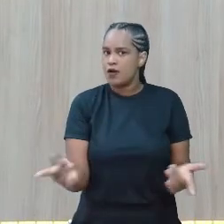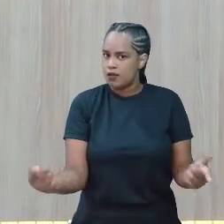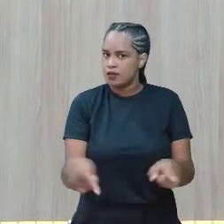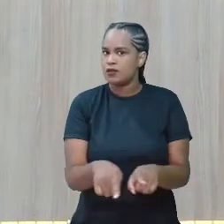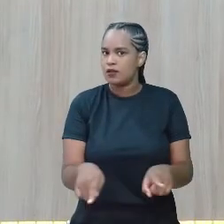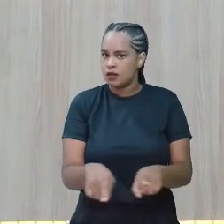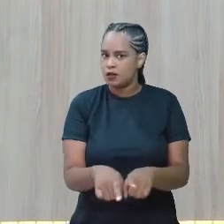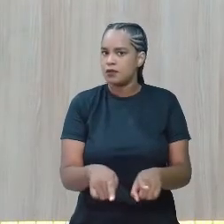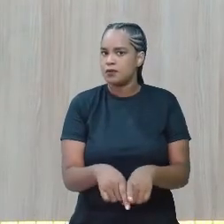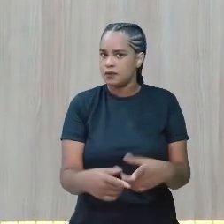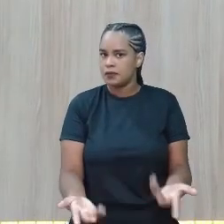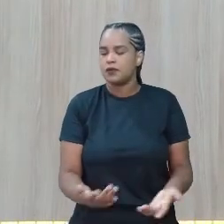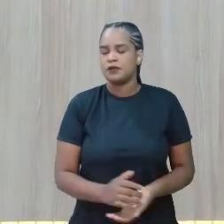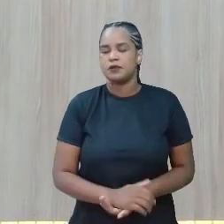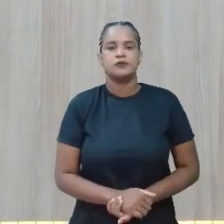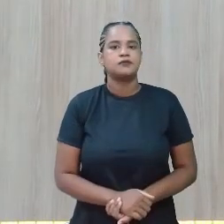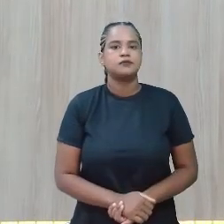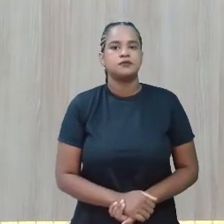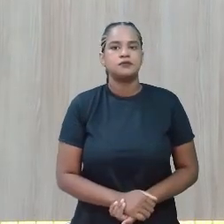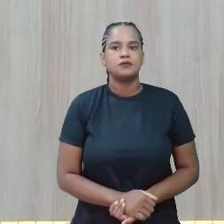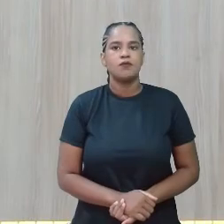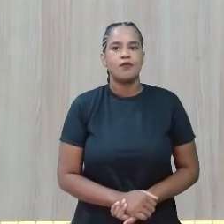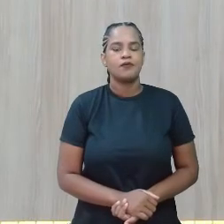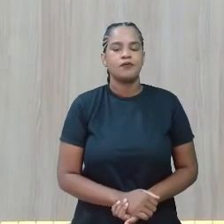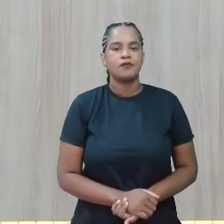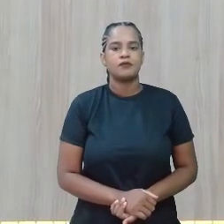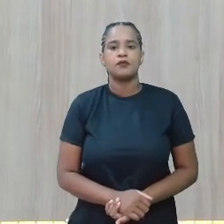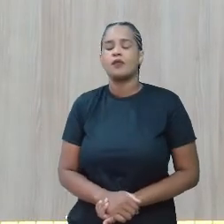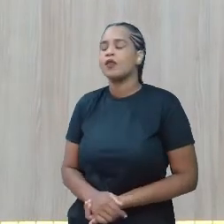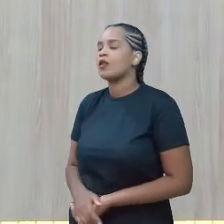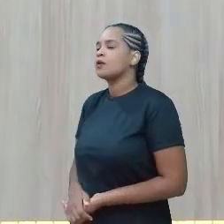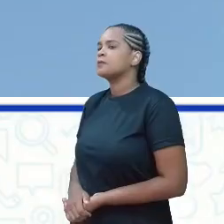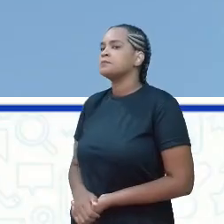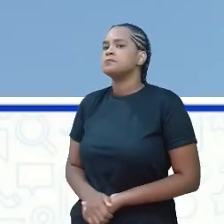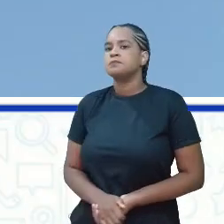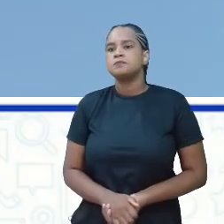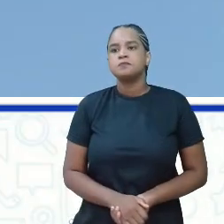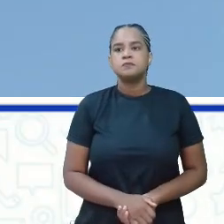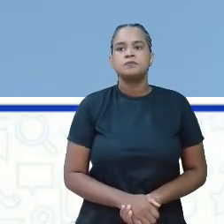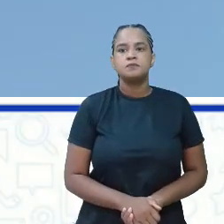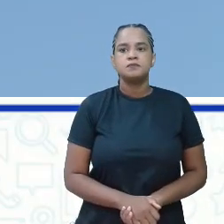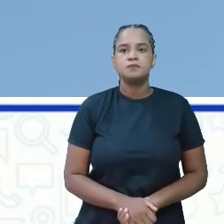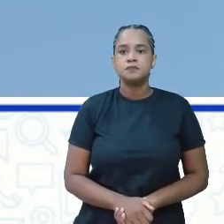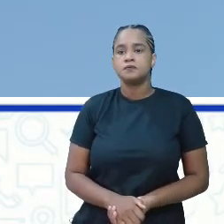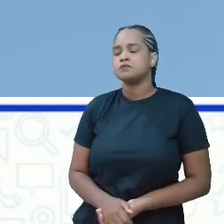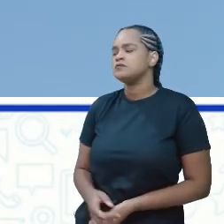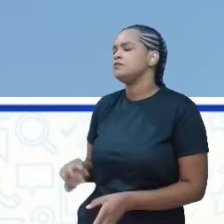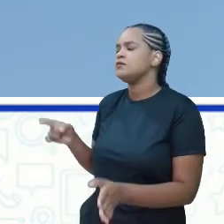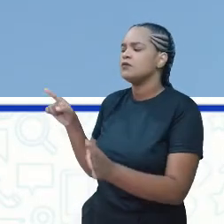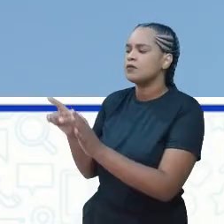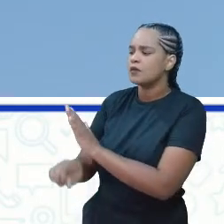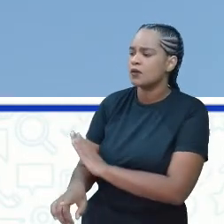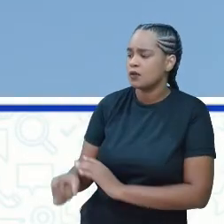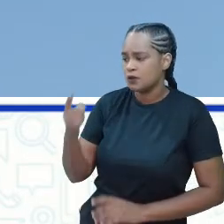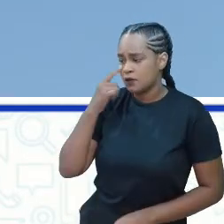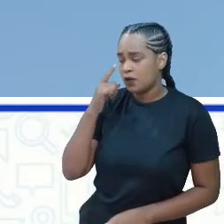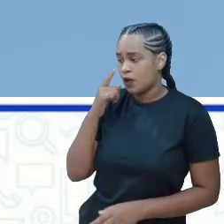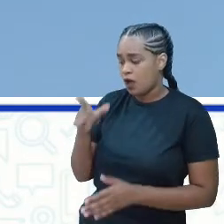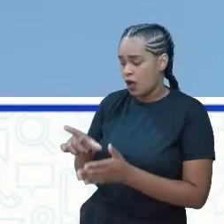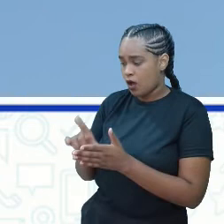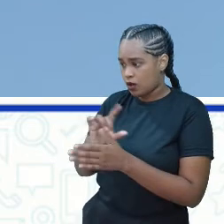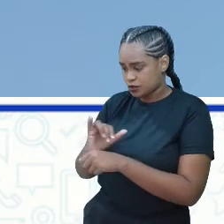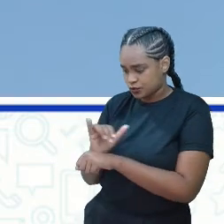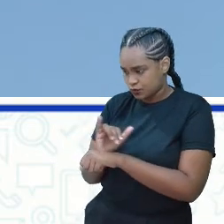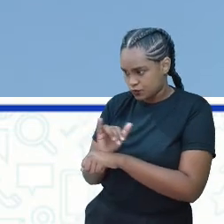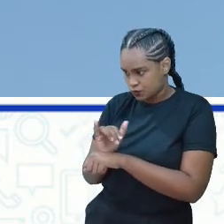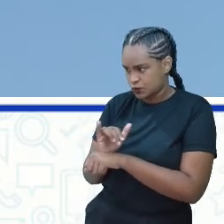expressão de Maurício de Souza. A revista, não é? Ela pergunta: antes do YouTube, suas